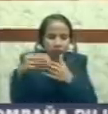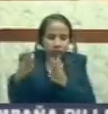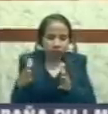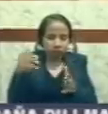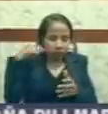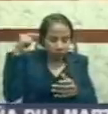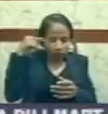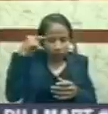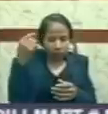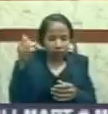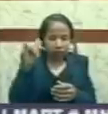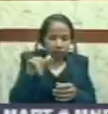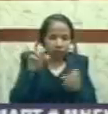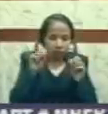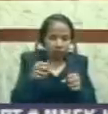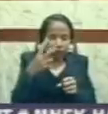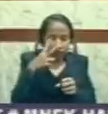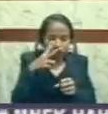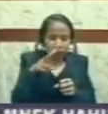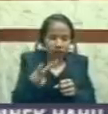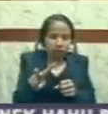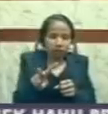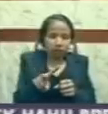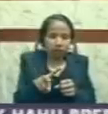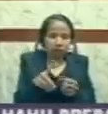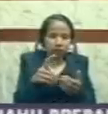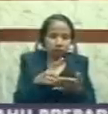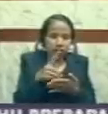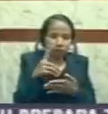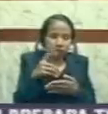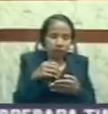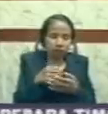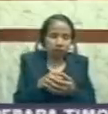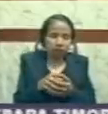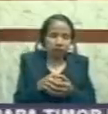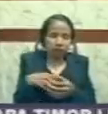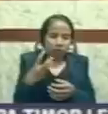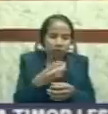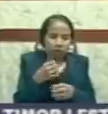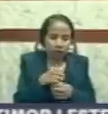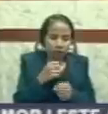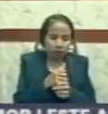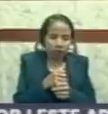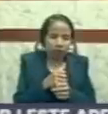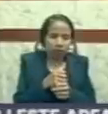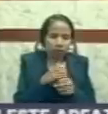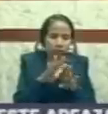bele halo avaliação kona ba desempenho institucional e te cria instituição